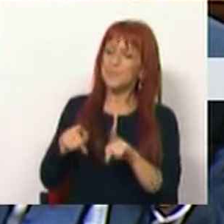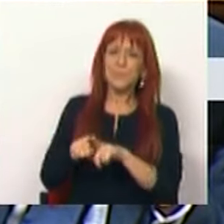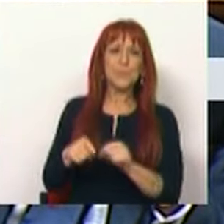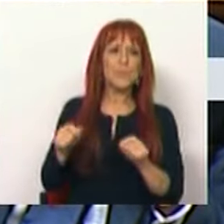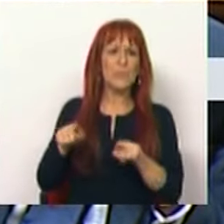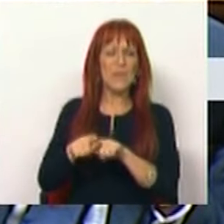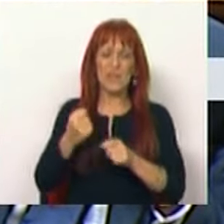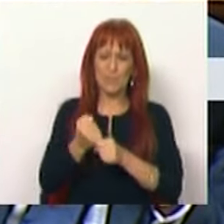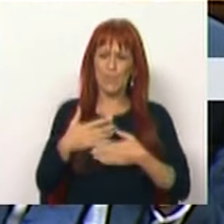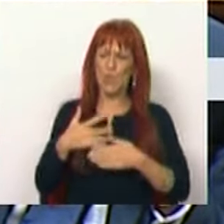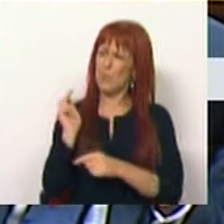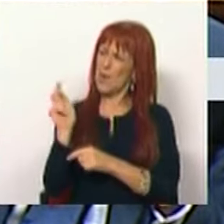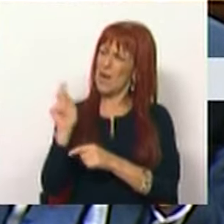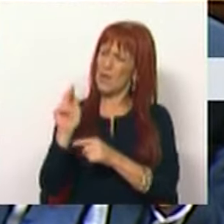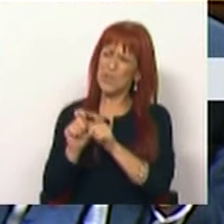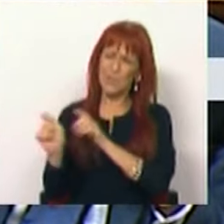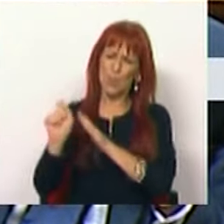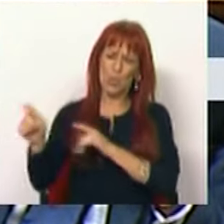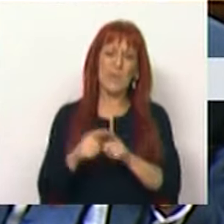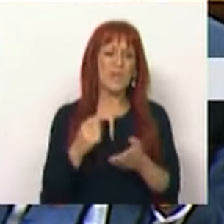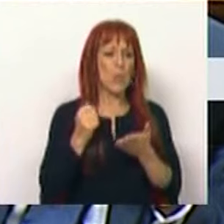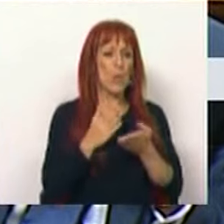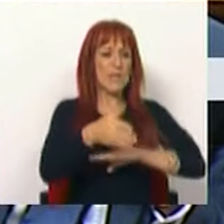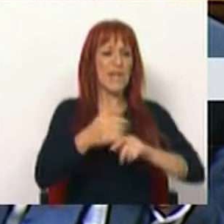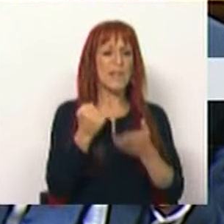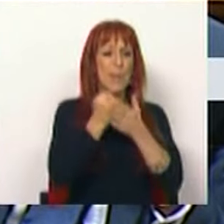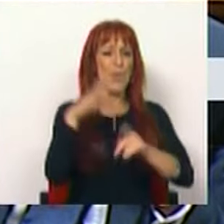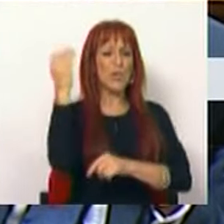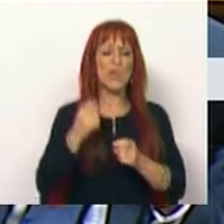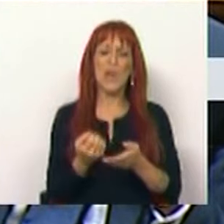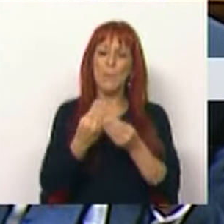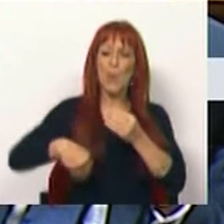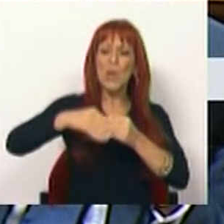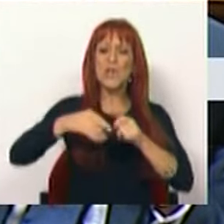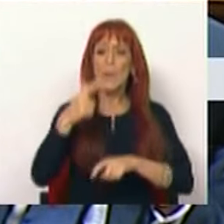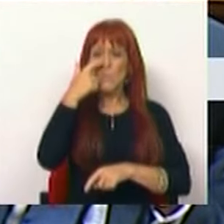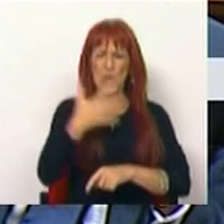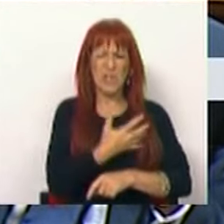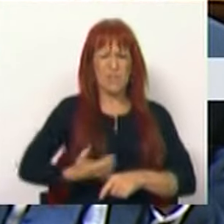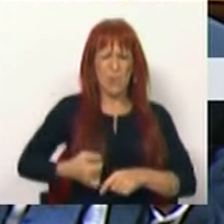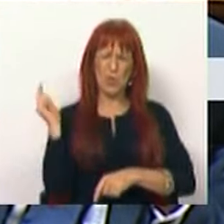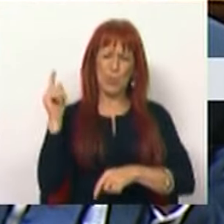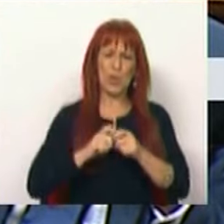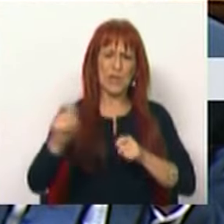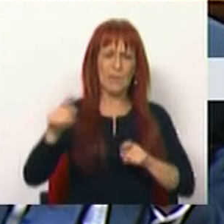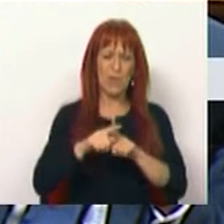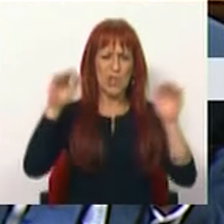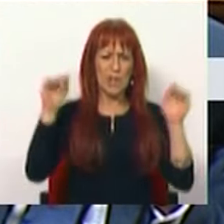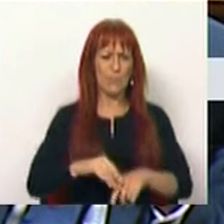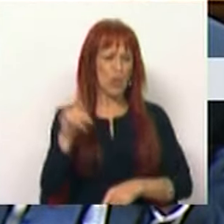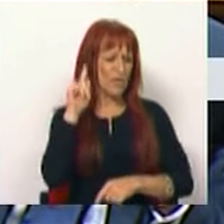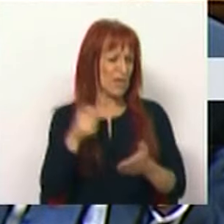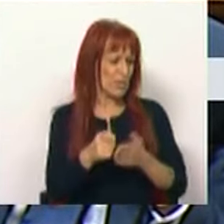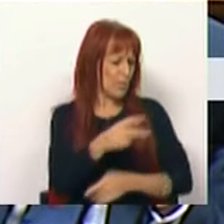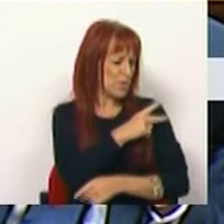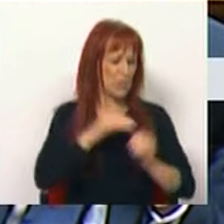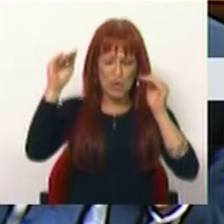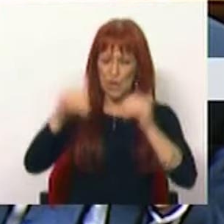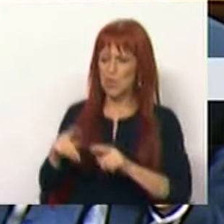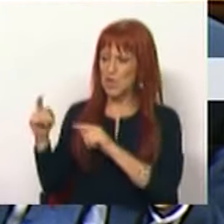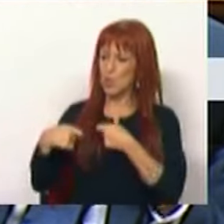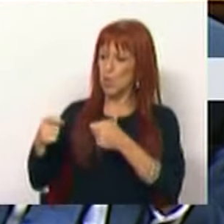carreiras contributivas, no acesso e no apoio à cultura, no apoio extraordinário a desempregados de longa duração, na redução do valor das propinas, na redução dos custos